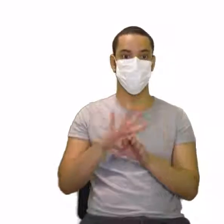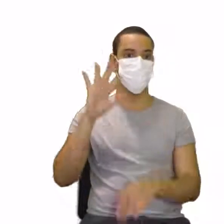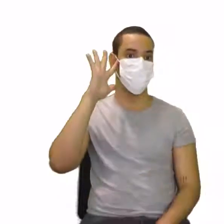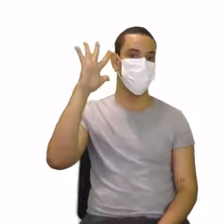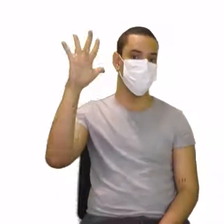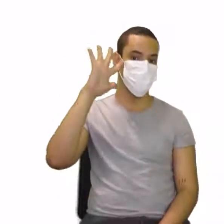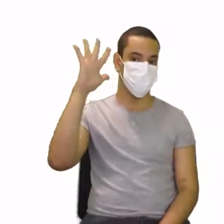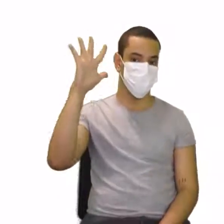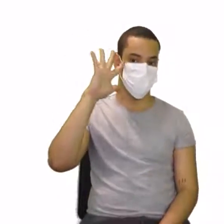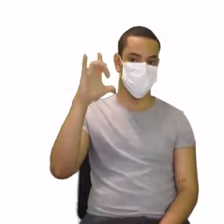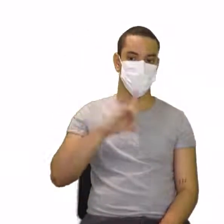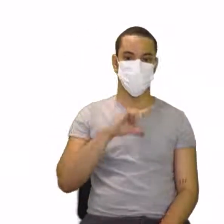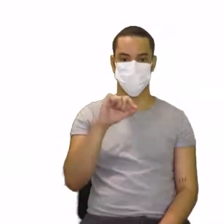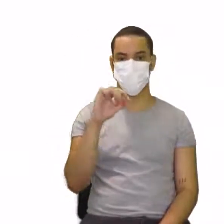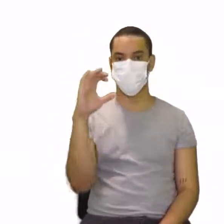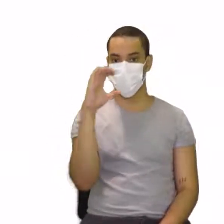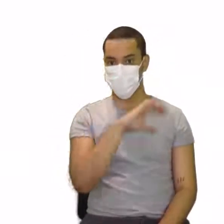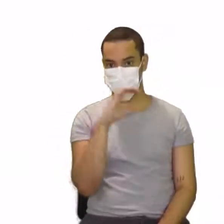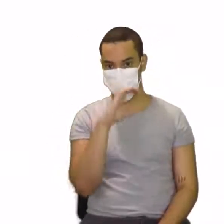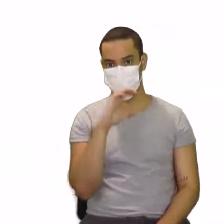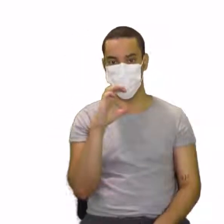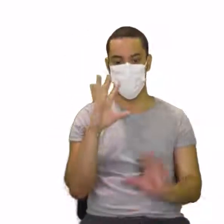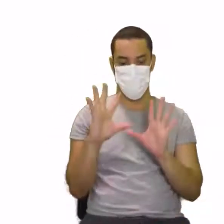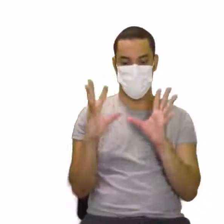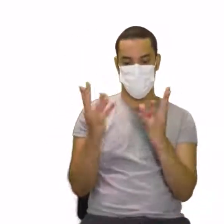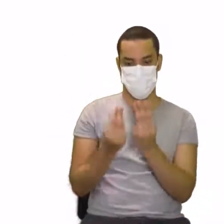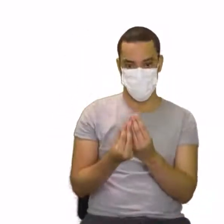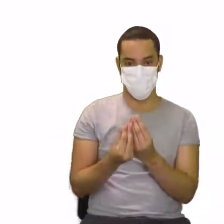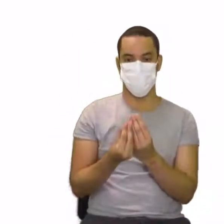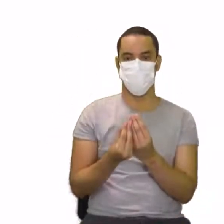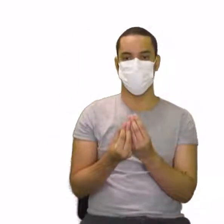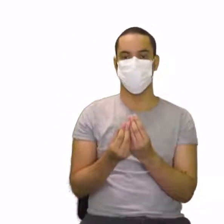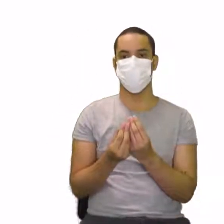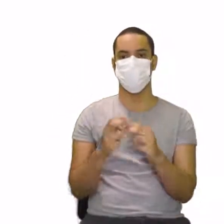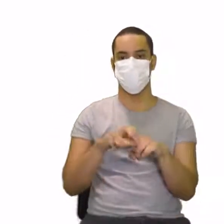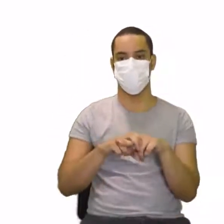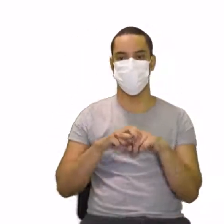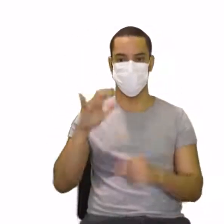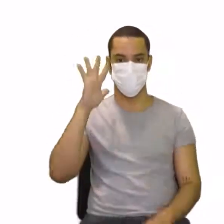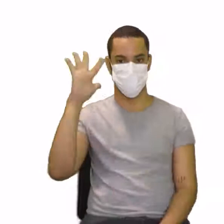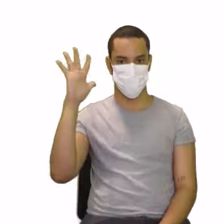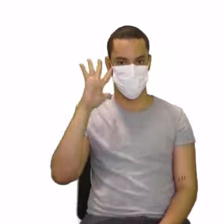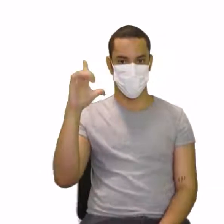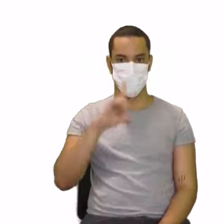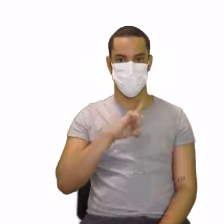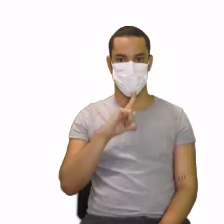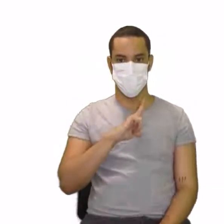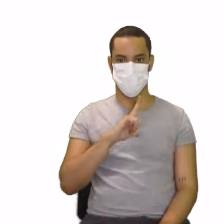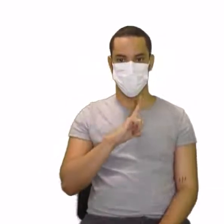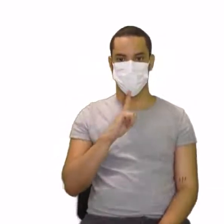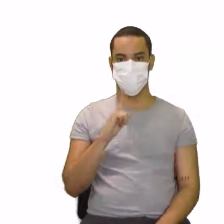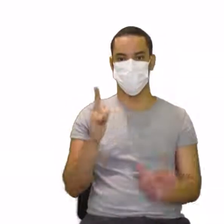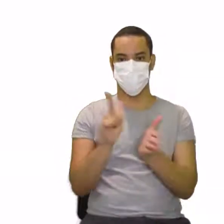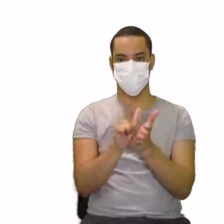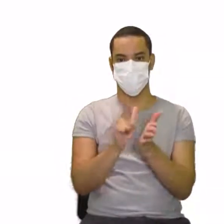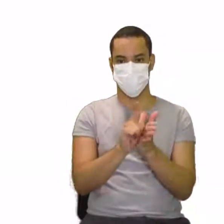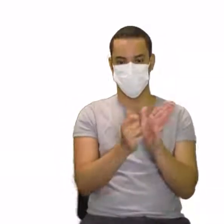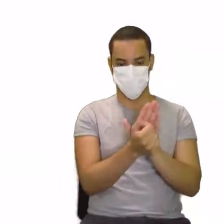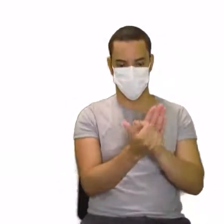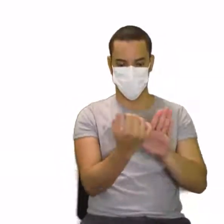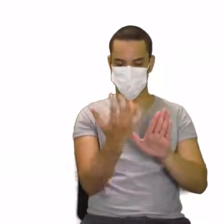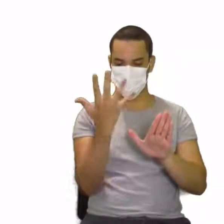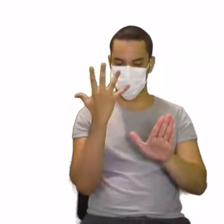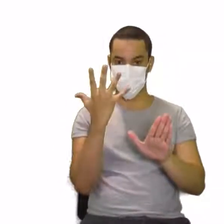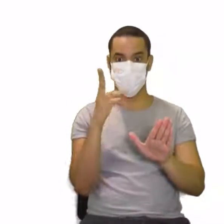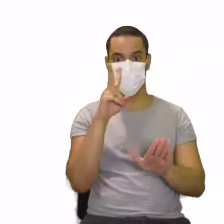olha só, aqui a velocidade da nossa partícula, imagine que a velocidade está riscando aqui o seu papel e a força está saindo,